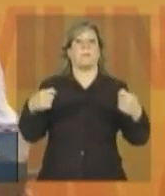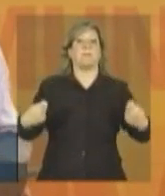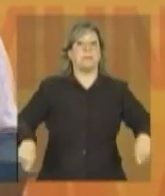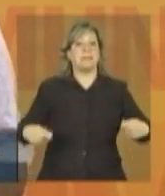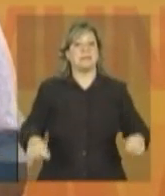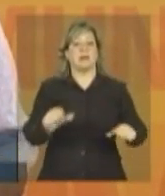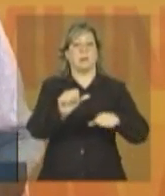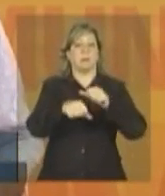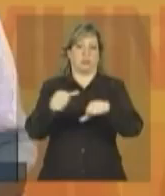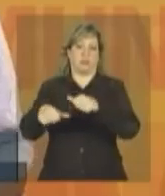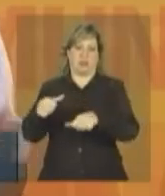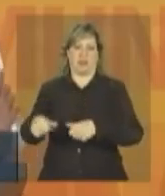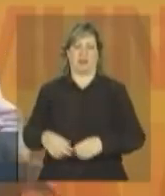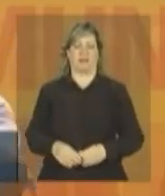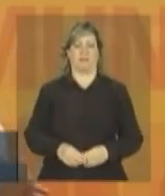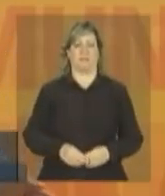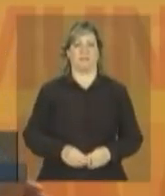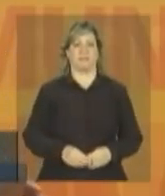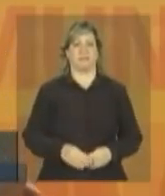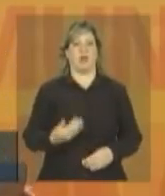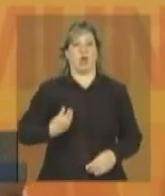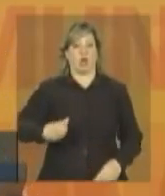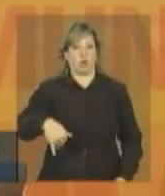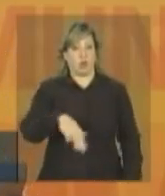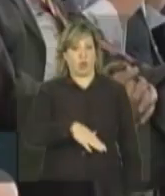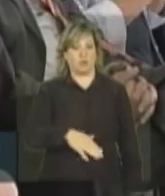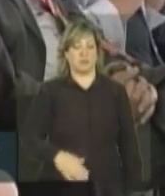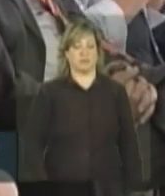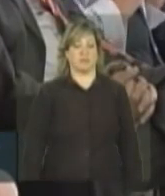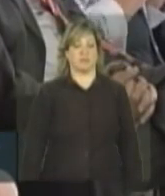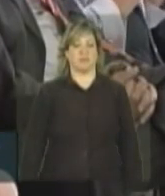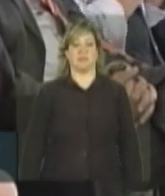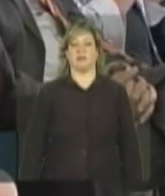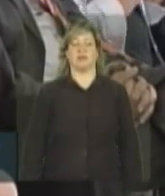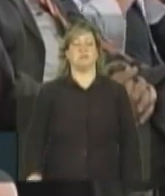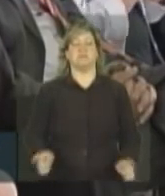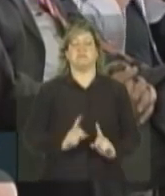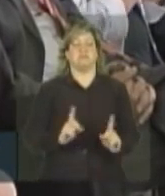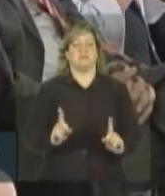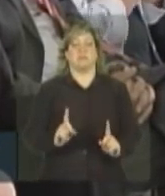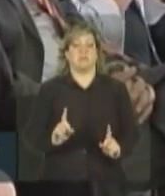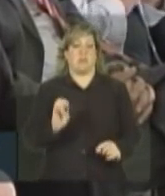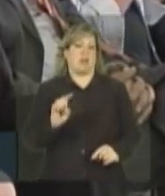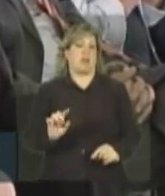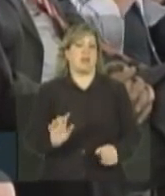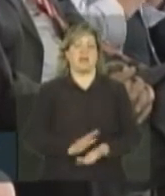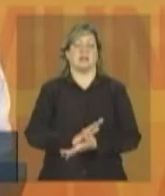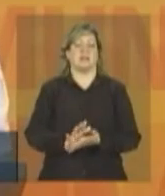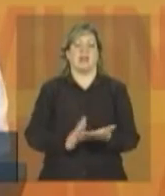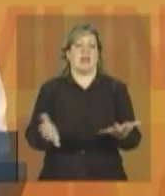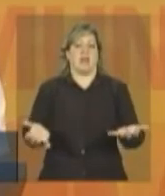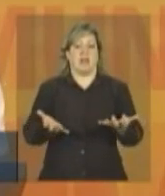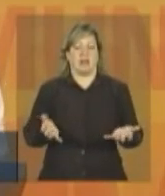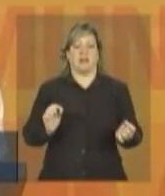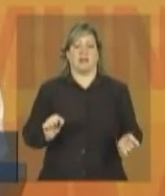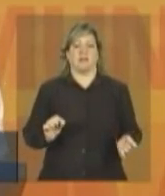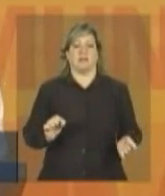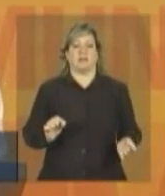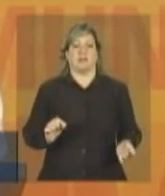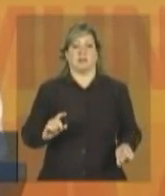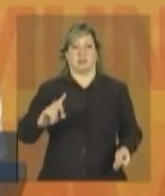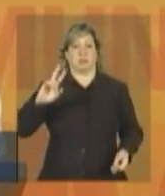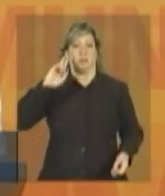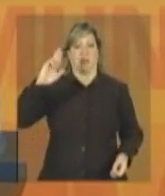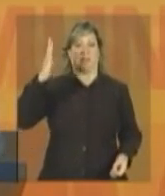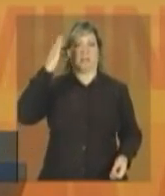ser modificado. Nós não somos, nem pretendemos, ser donos da